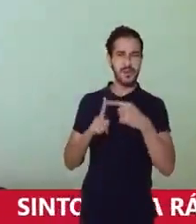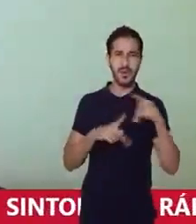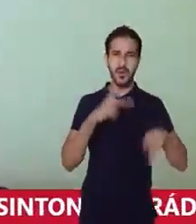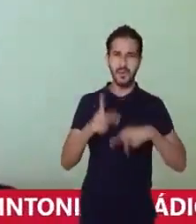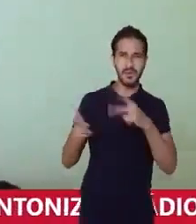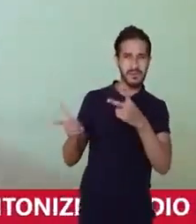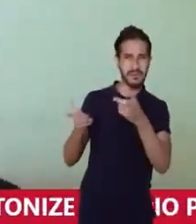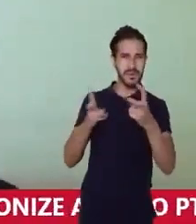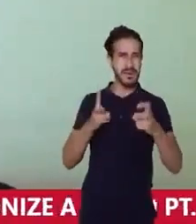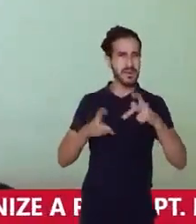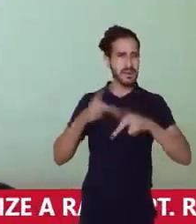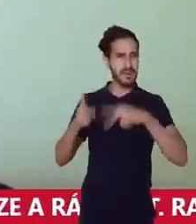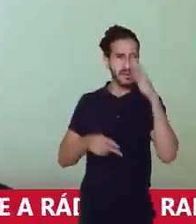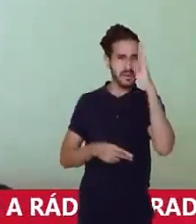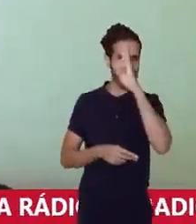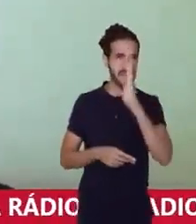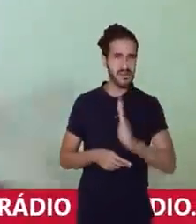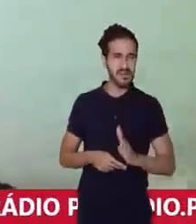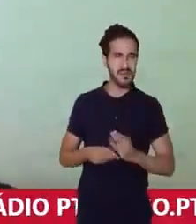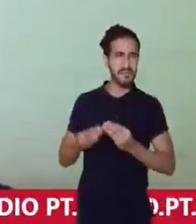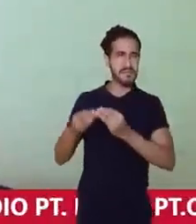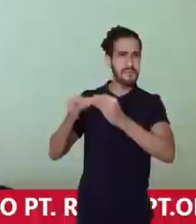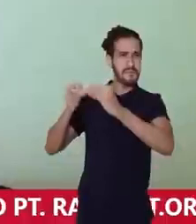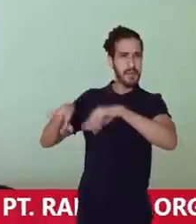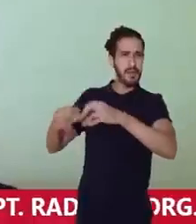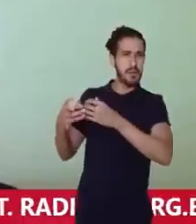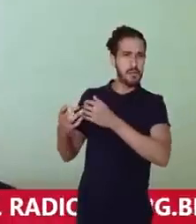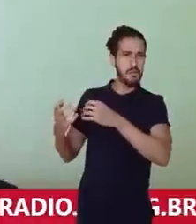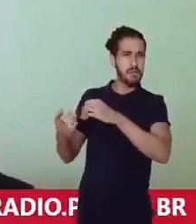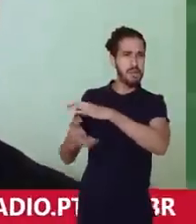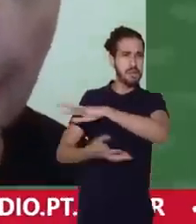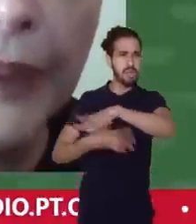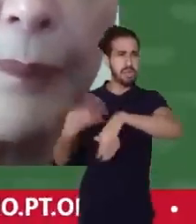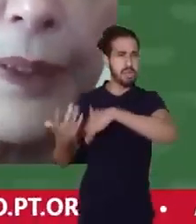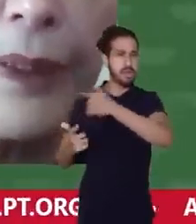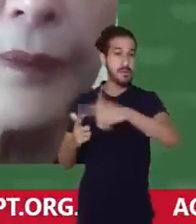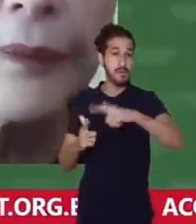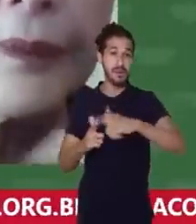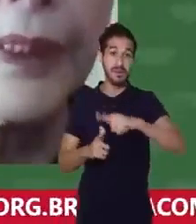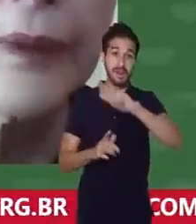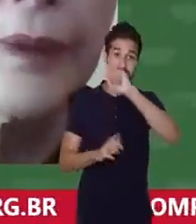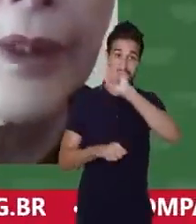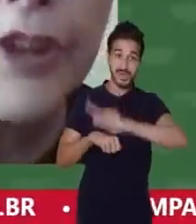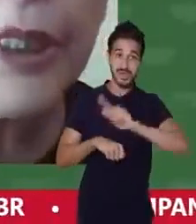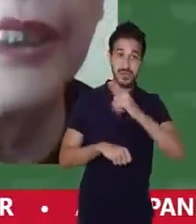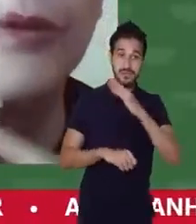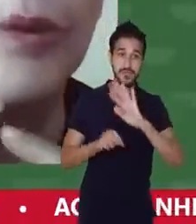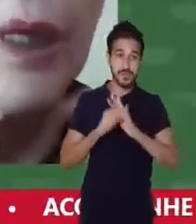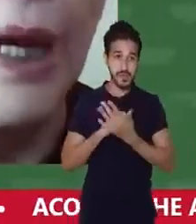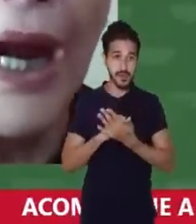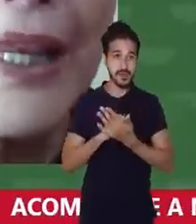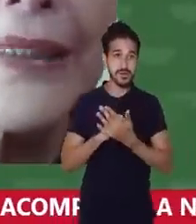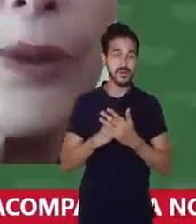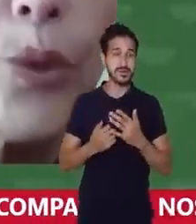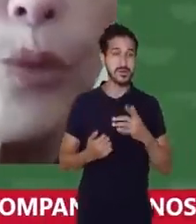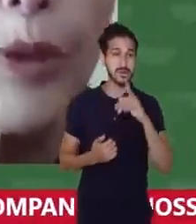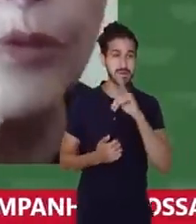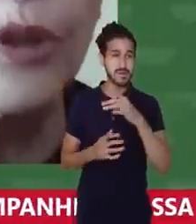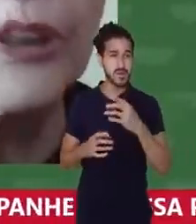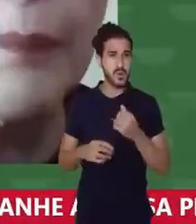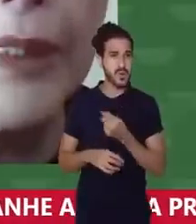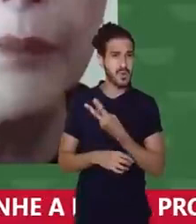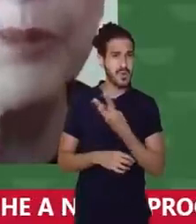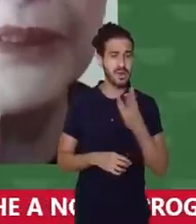percepção da população brasileira do desastre que é a gestão da pandemia, né? Chegando a